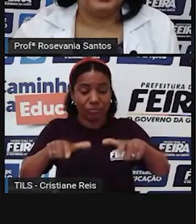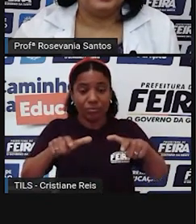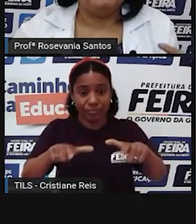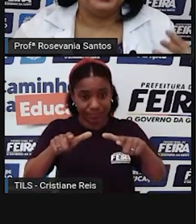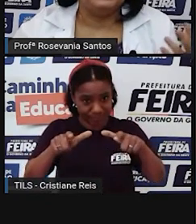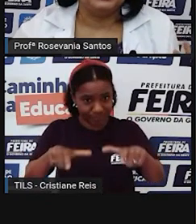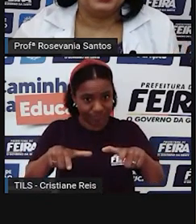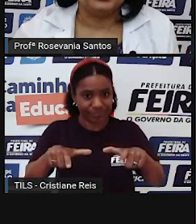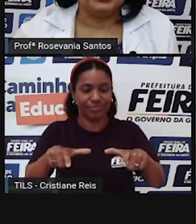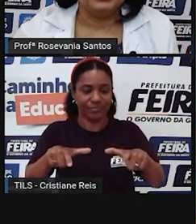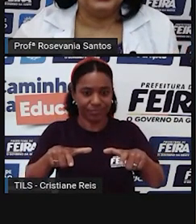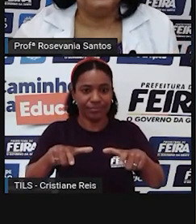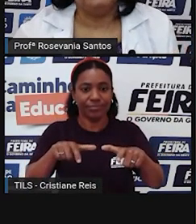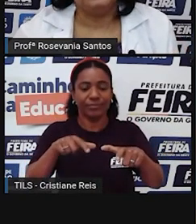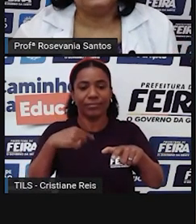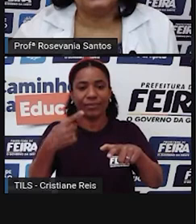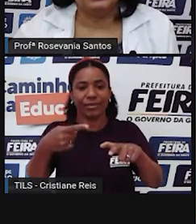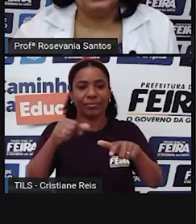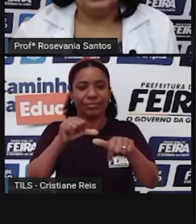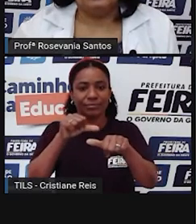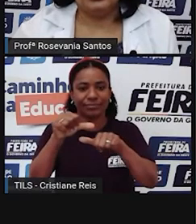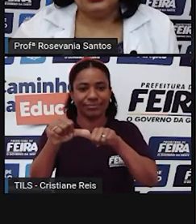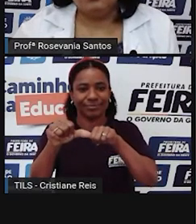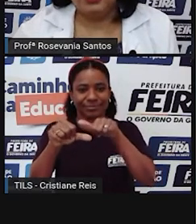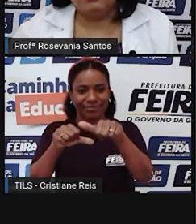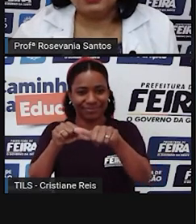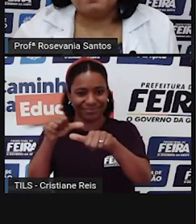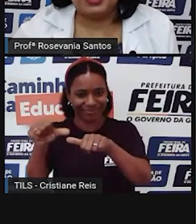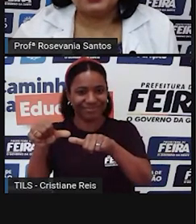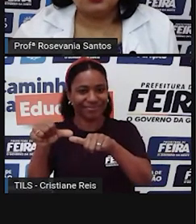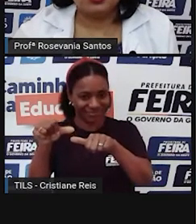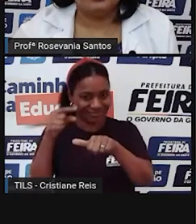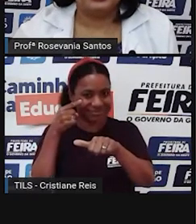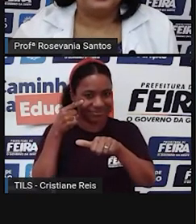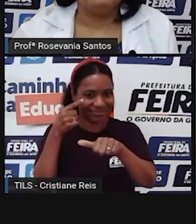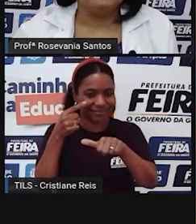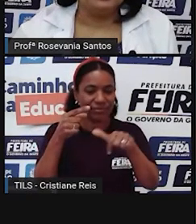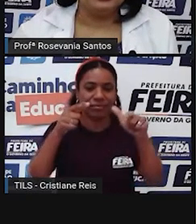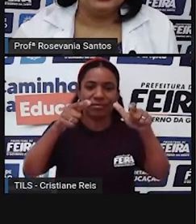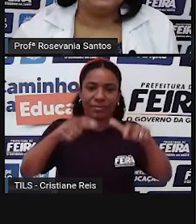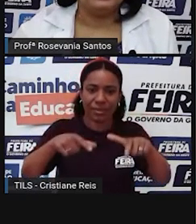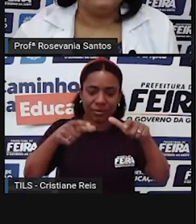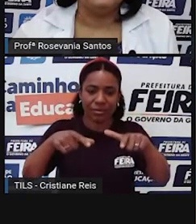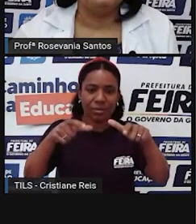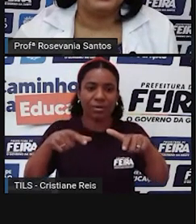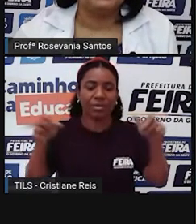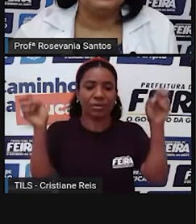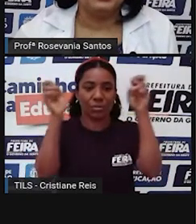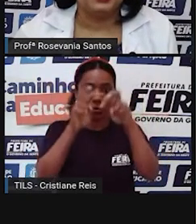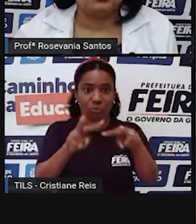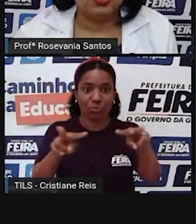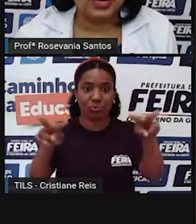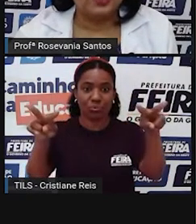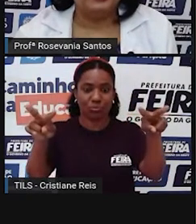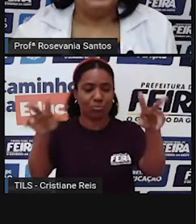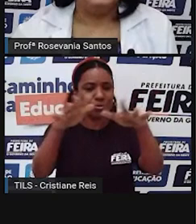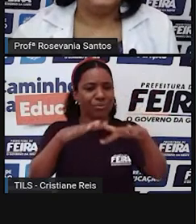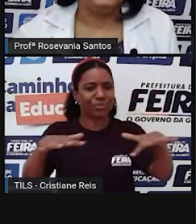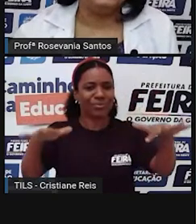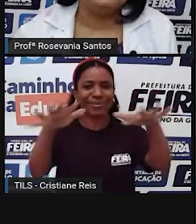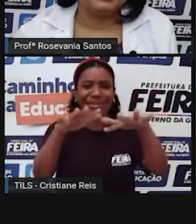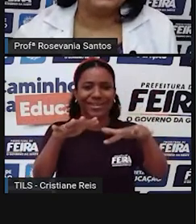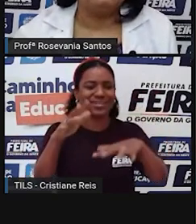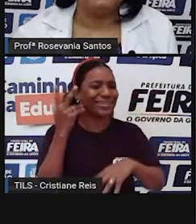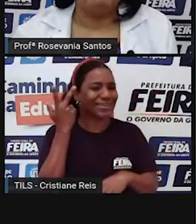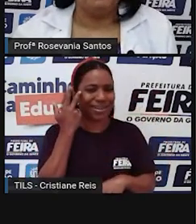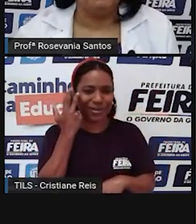vê a paisagem, né? Embora dizer assim, não é um espaço geográfico, de início ele é um espaço natural, que é